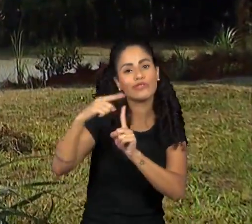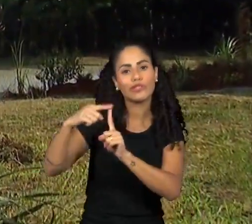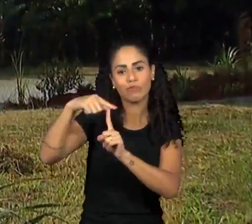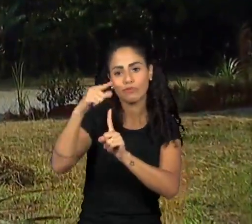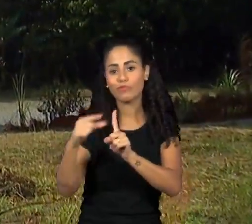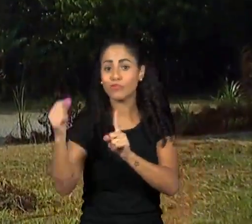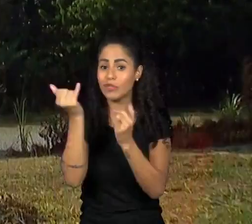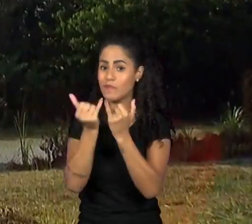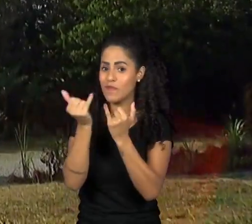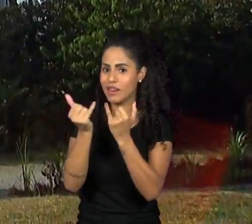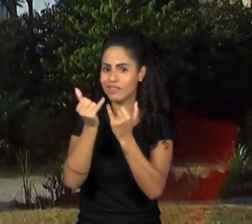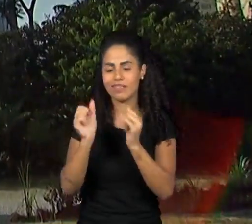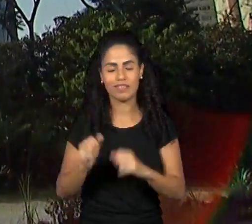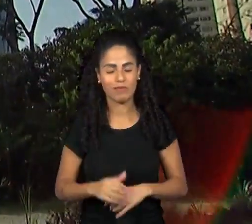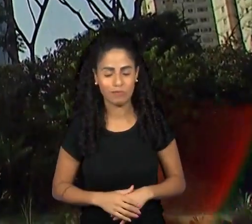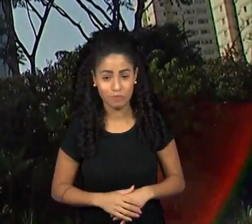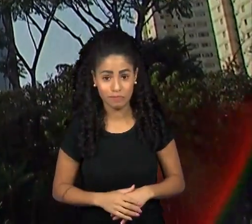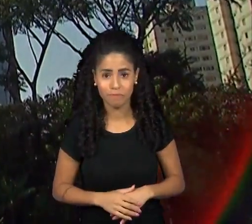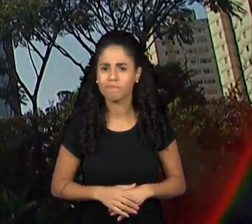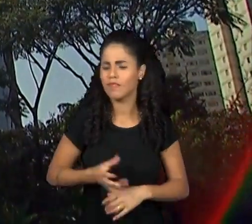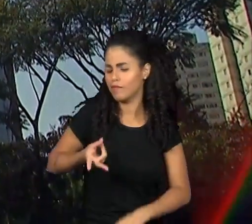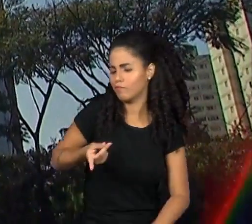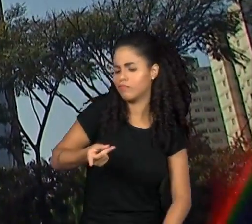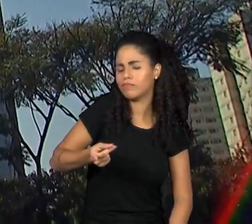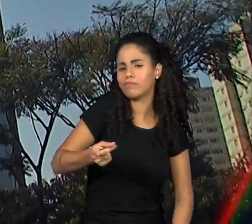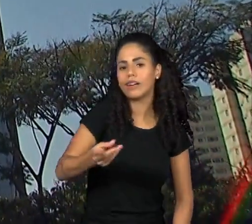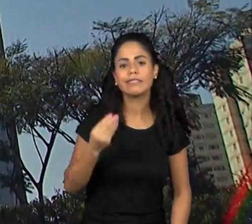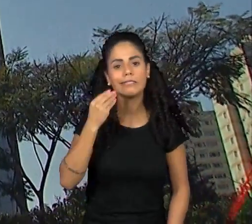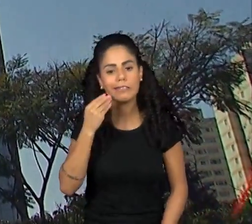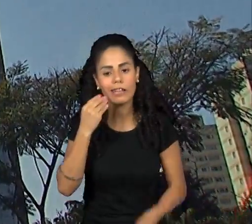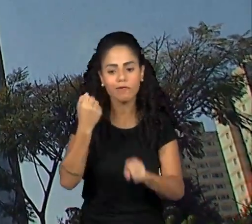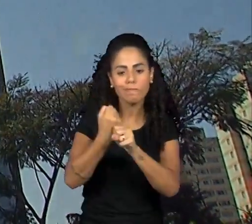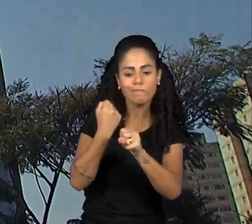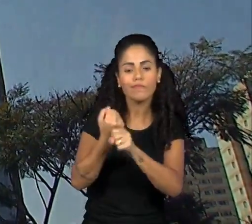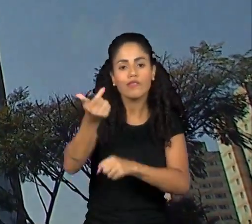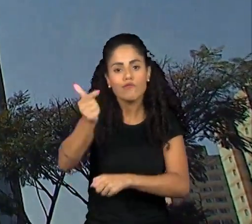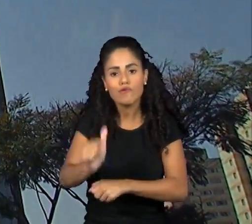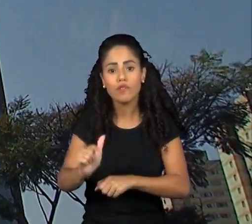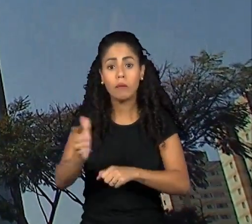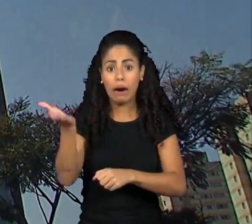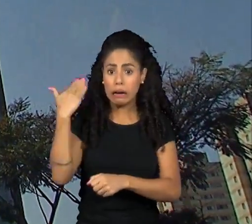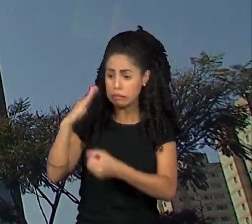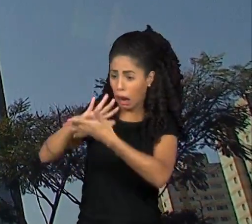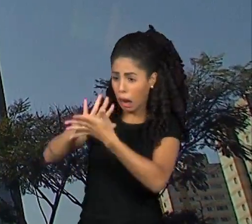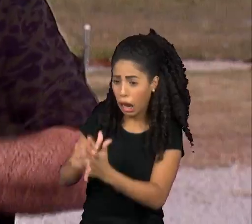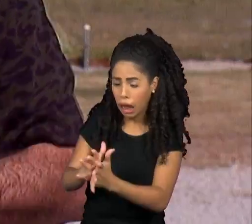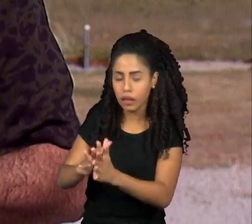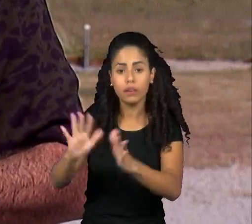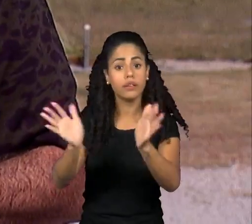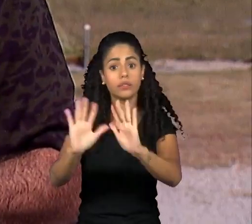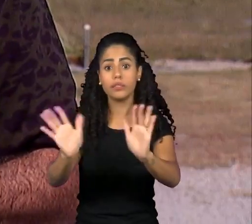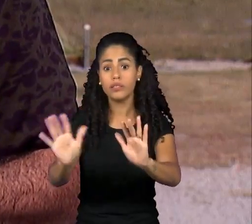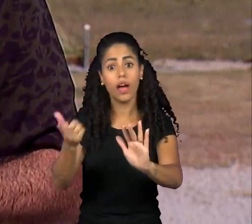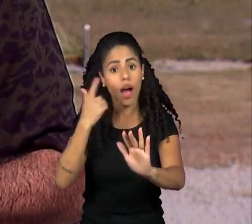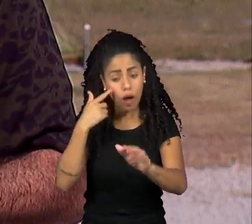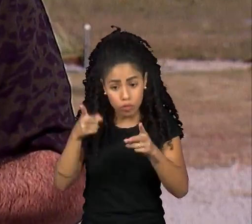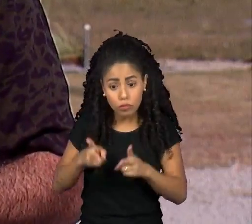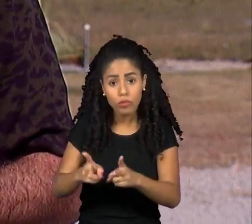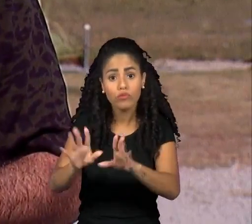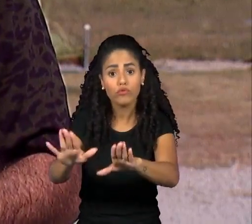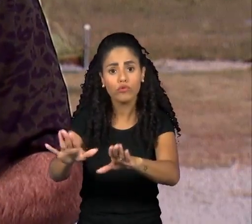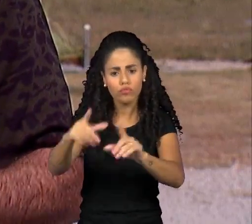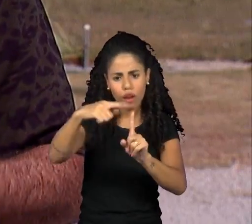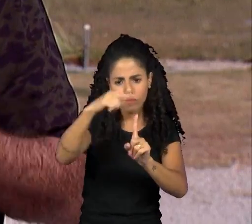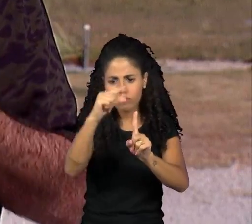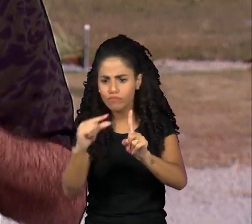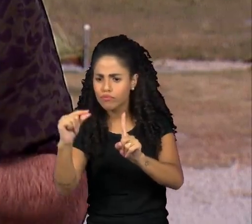parentes. Durante anos foi muito resgate, então o lugar ia ser destruído, eu tirava antes de serem destruídas as